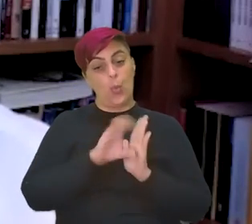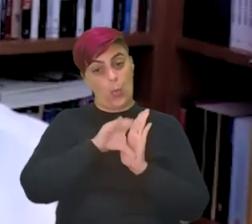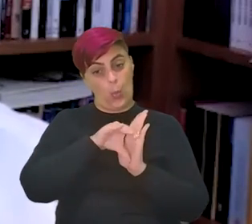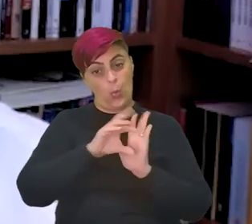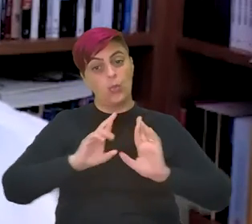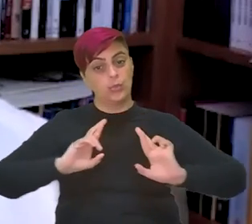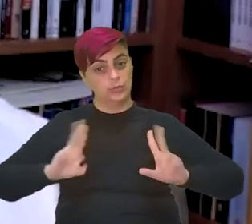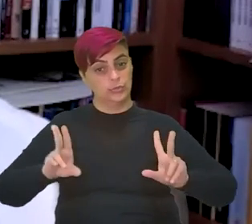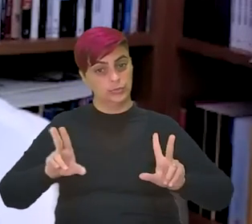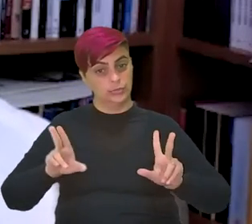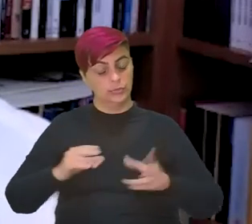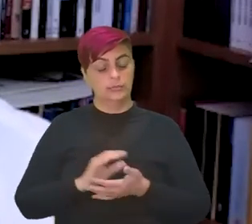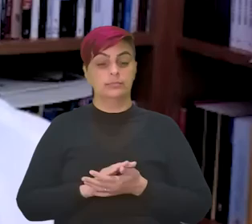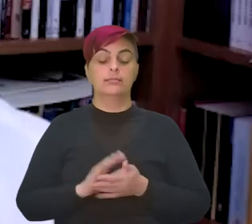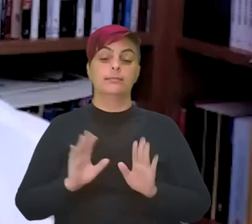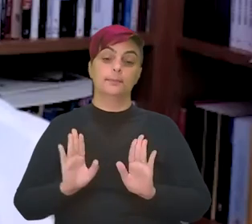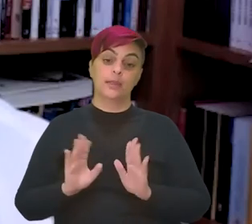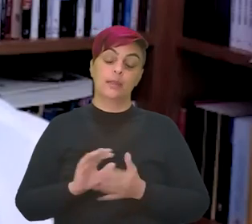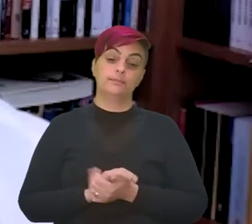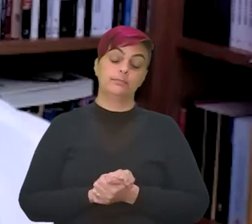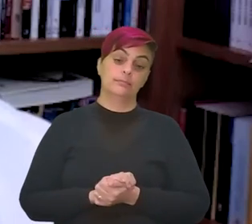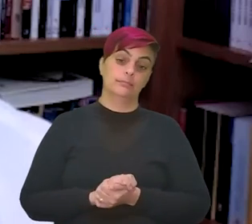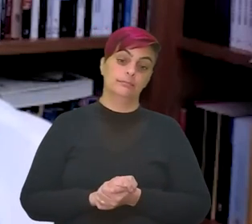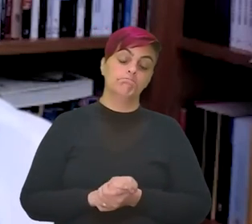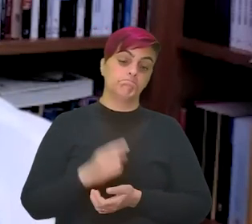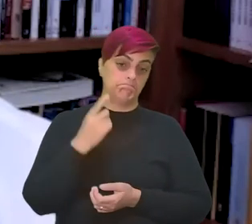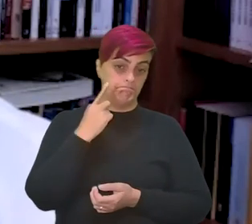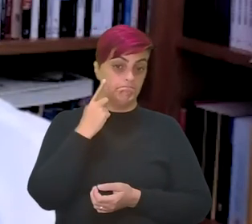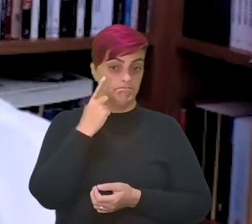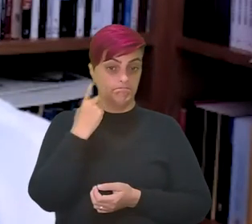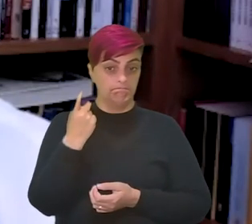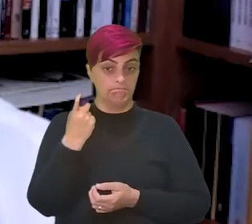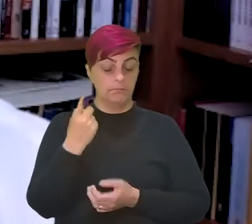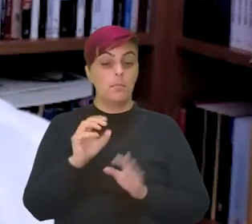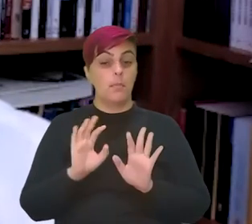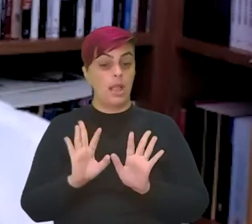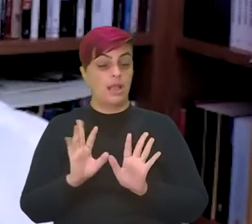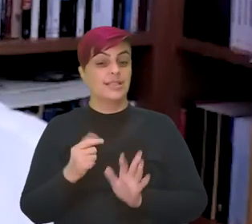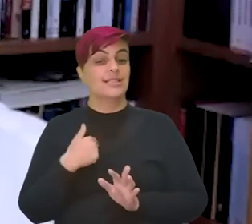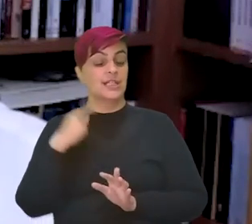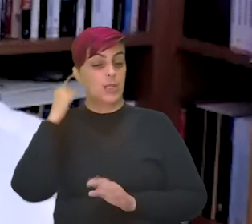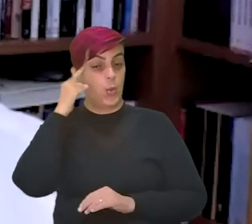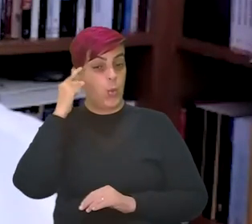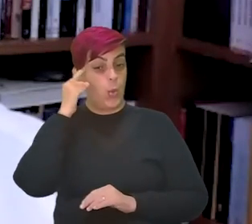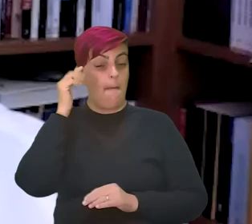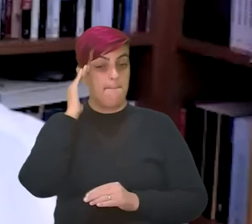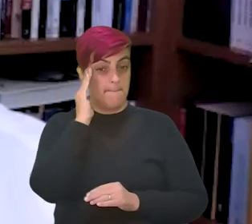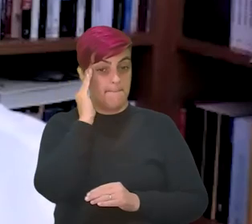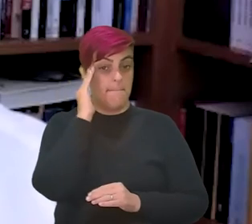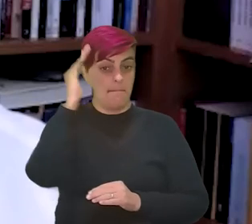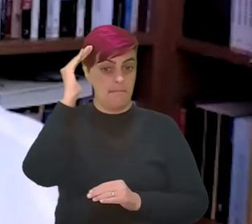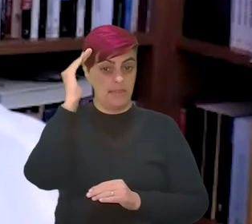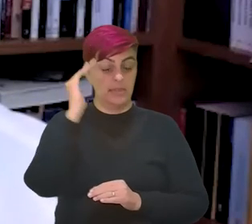hoje, né? Então, esse é um aspecto bem interessante, mas eu acho que o